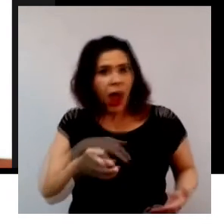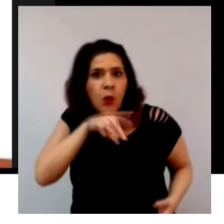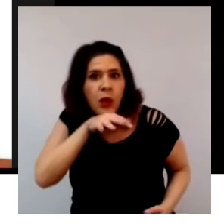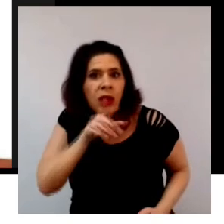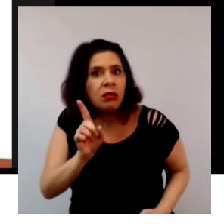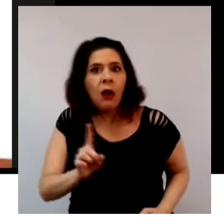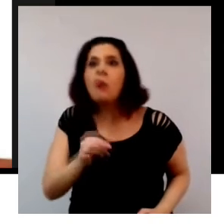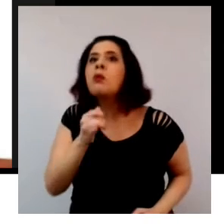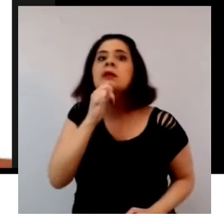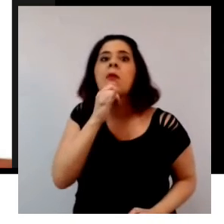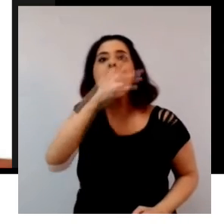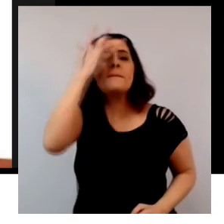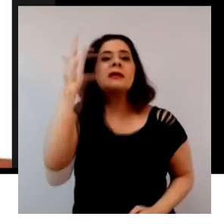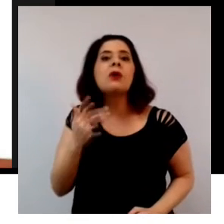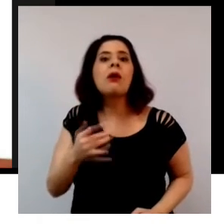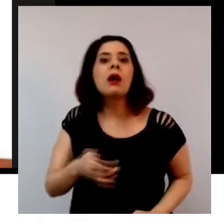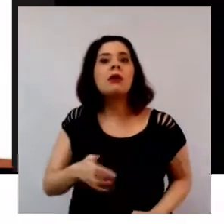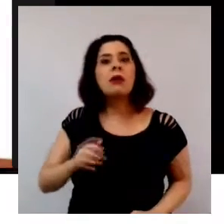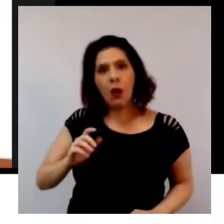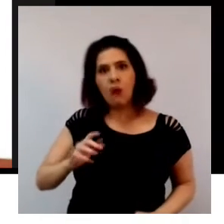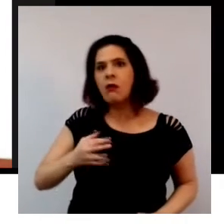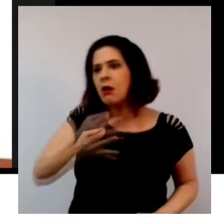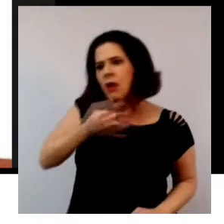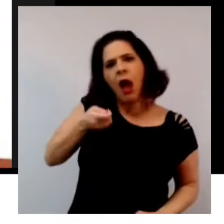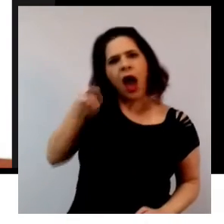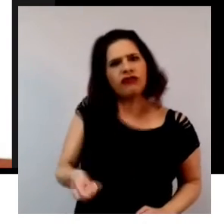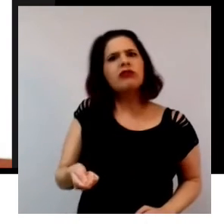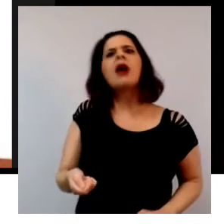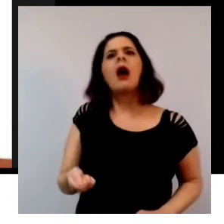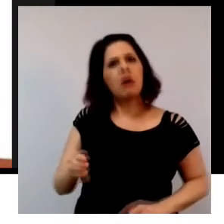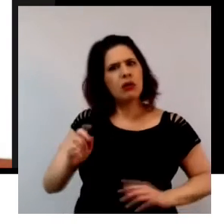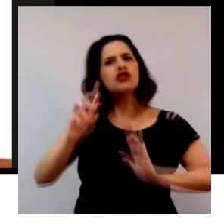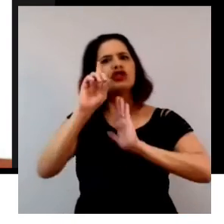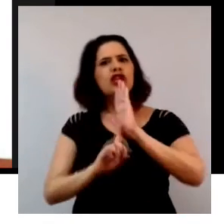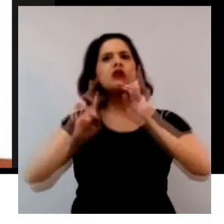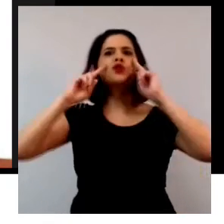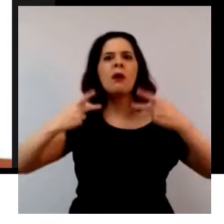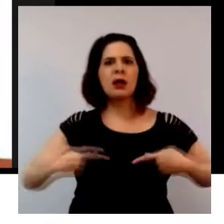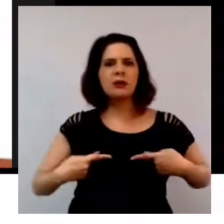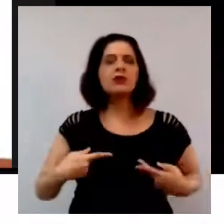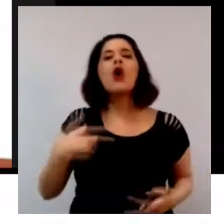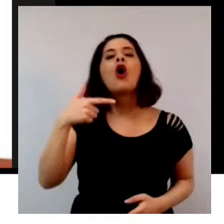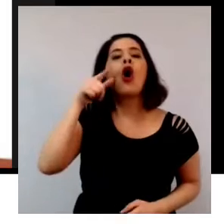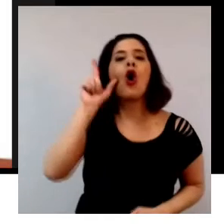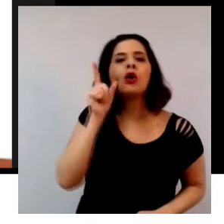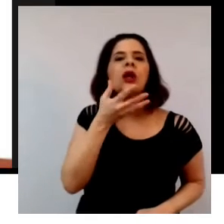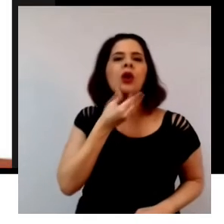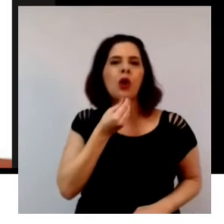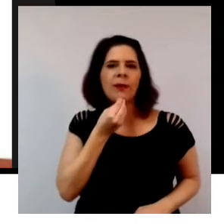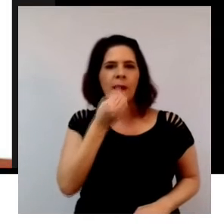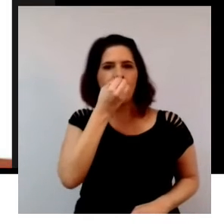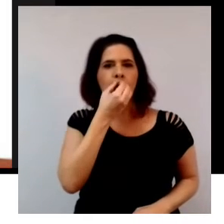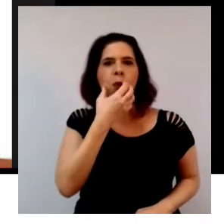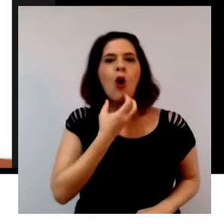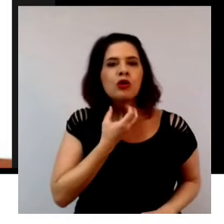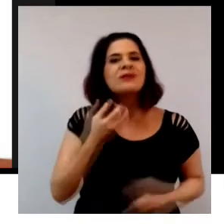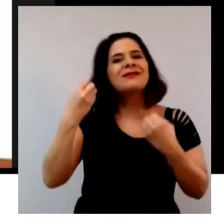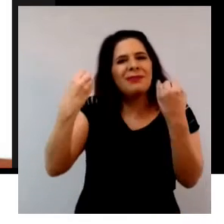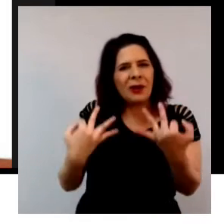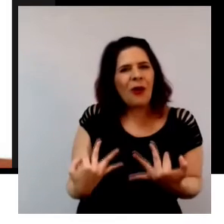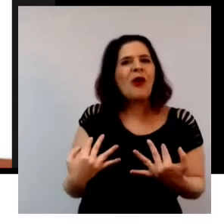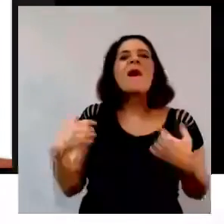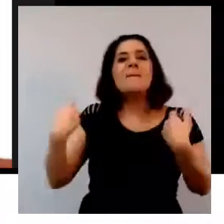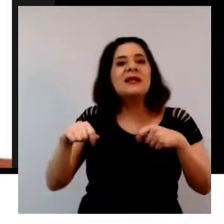Não, eu sou radical na posição de que as pessoas têm que ter casa, como o Boulos falou ontem, né? Para pegar um tema quente que tá rolando, assim, isso é